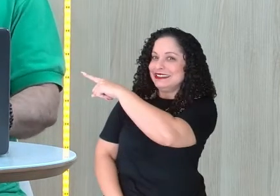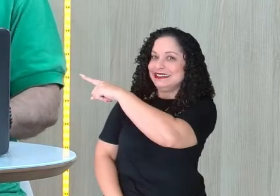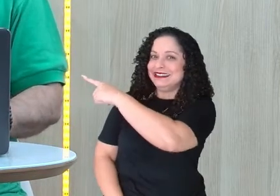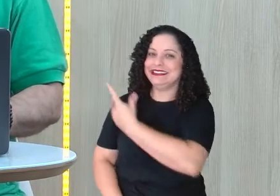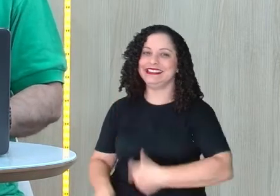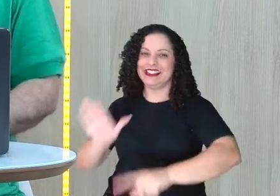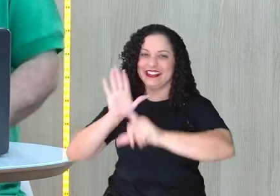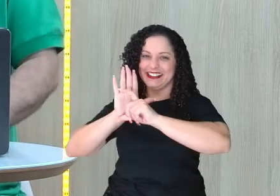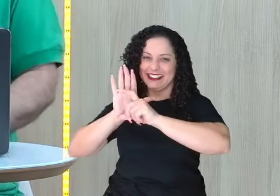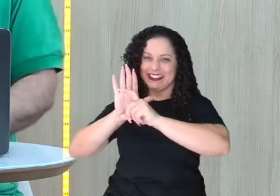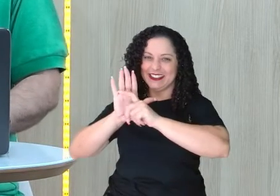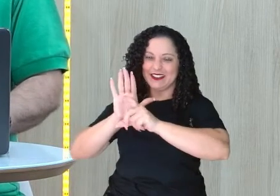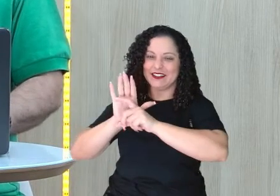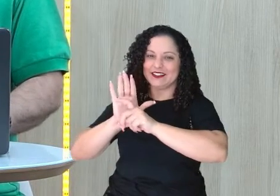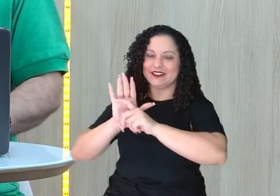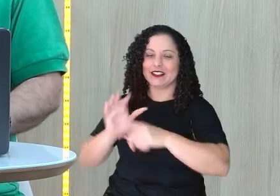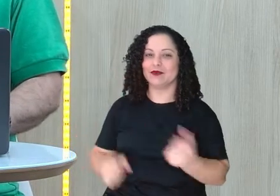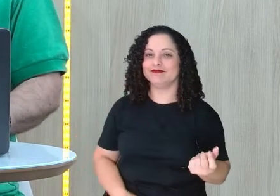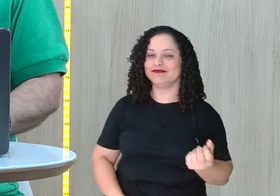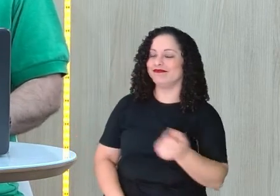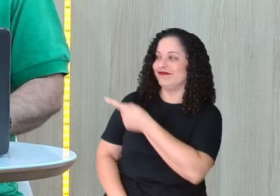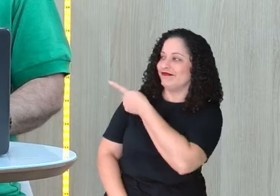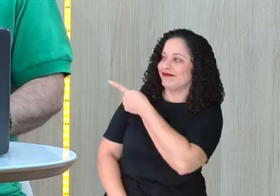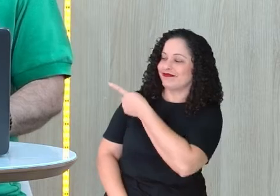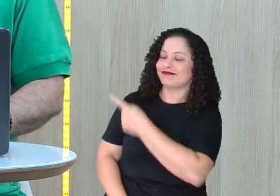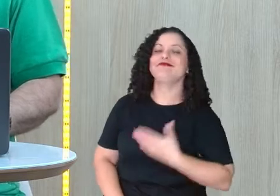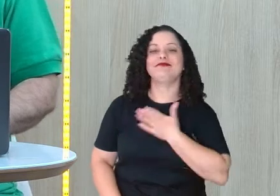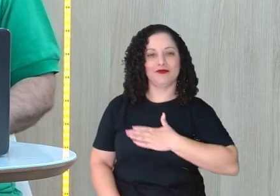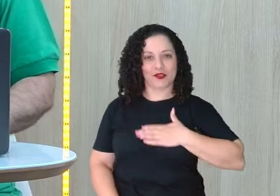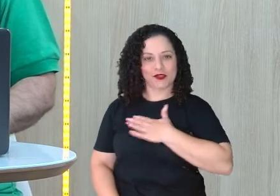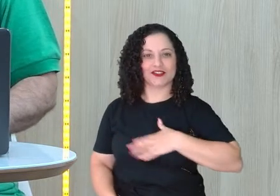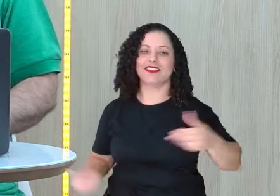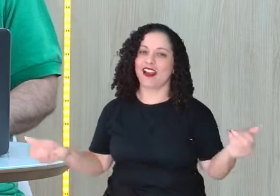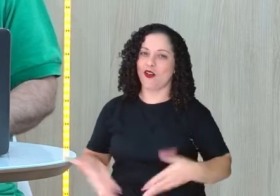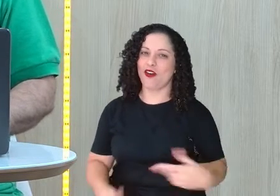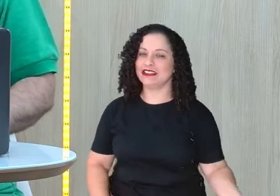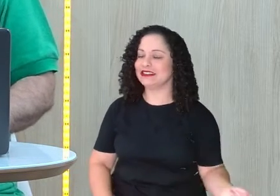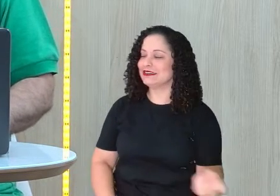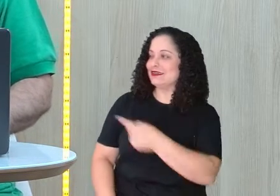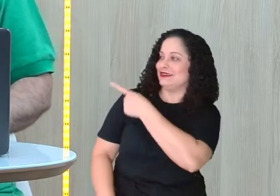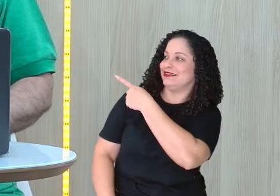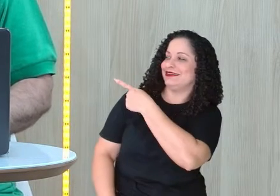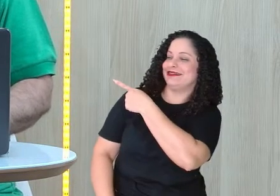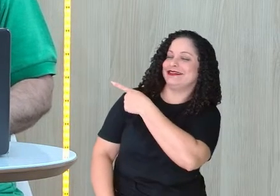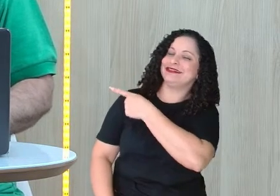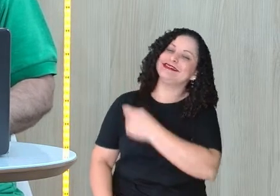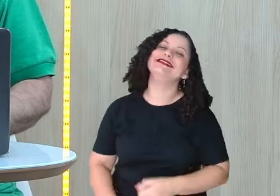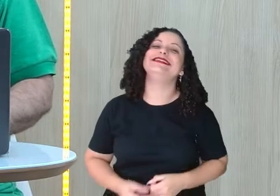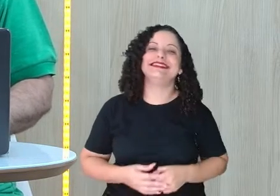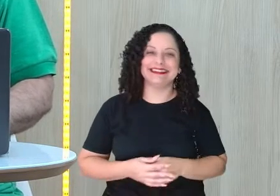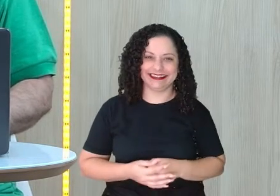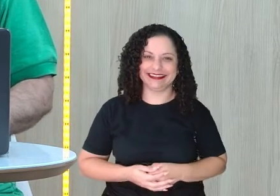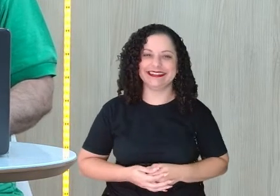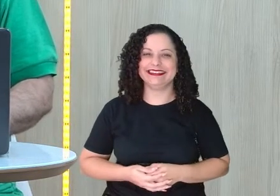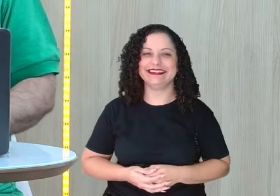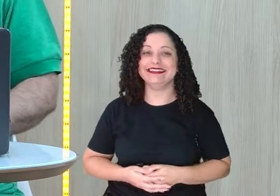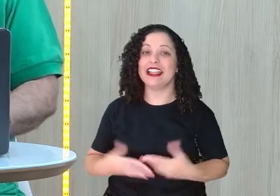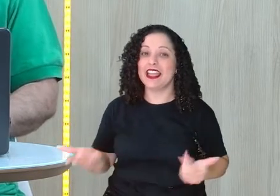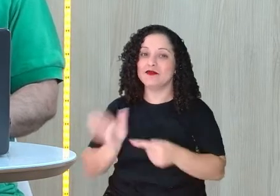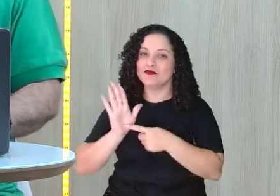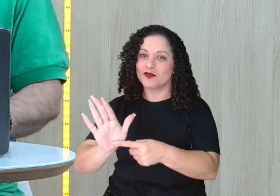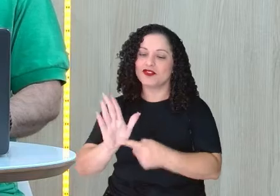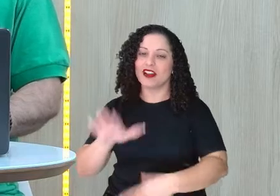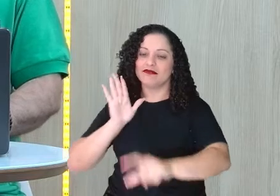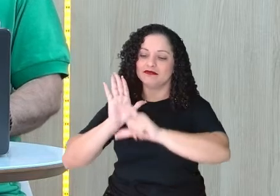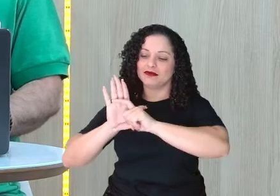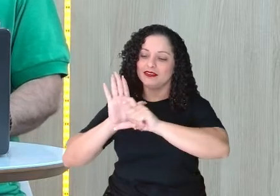Acertou! Então, aqui ó, no cantinho da tela, gostei agora. Só o DJ aqui, ó. Só o DJ.